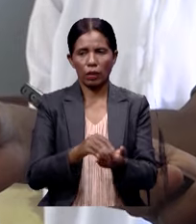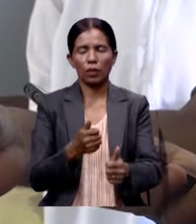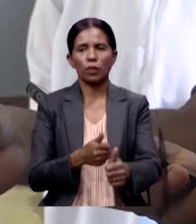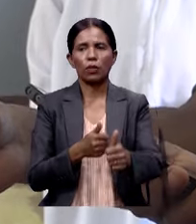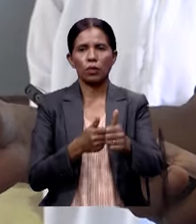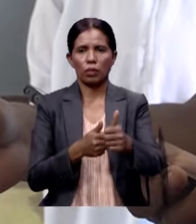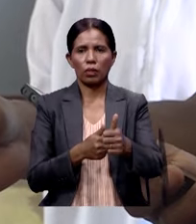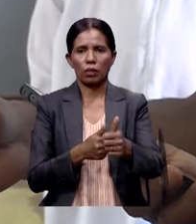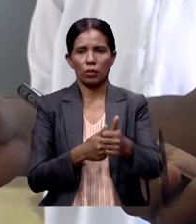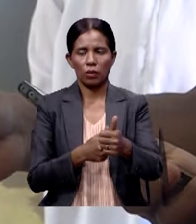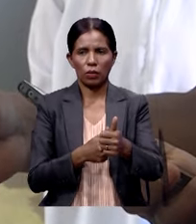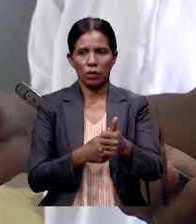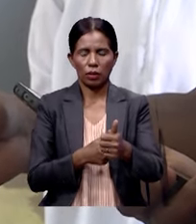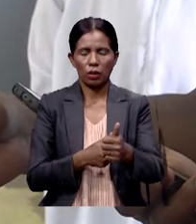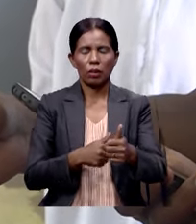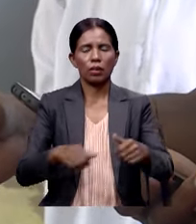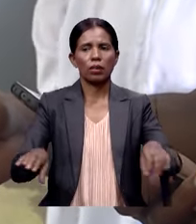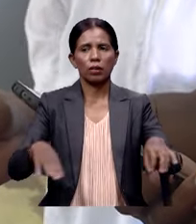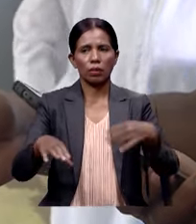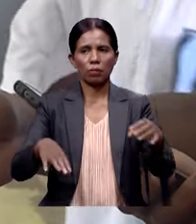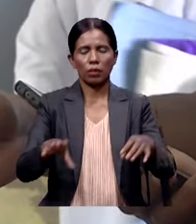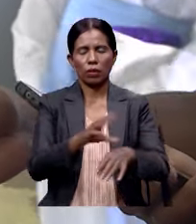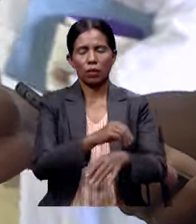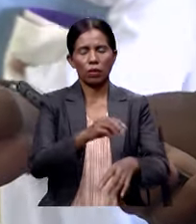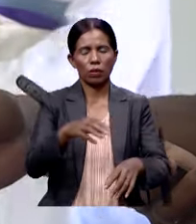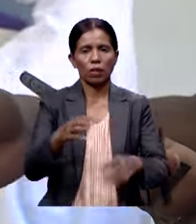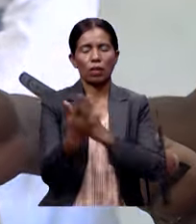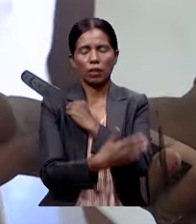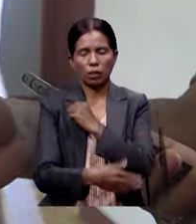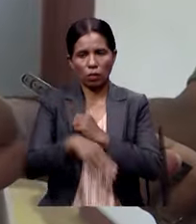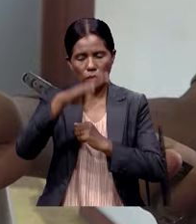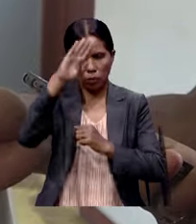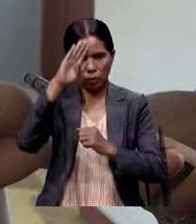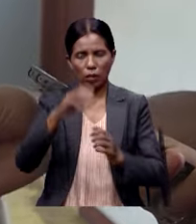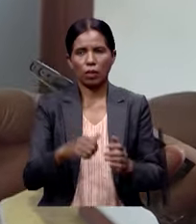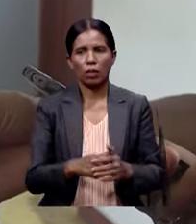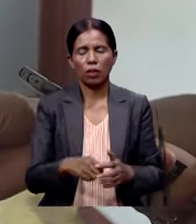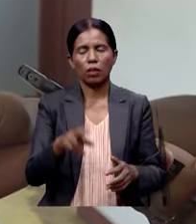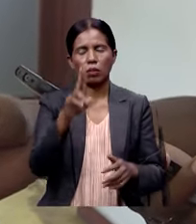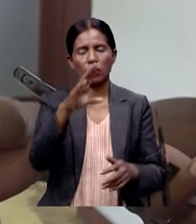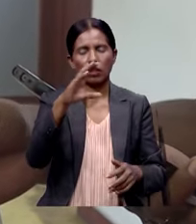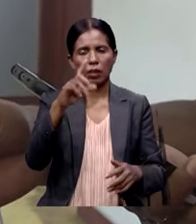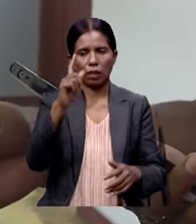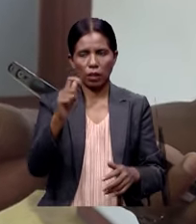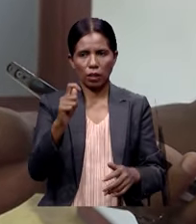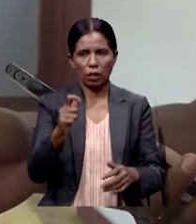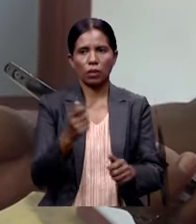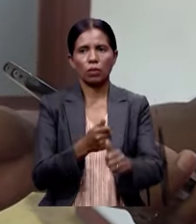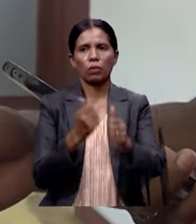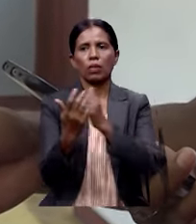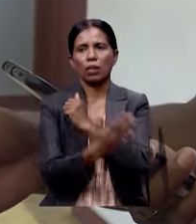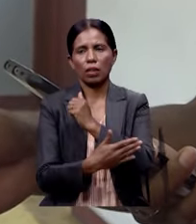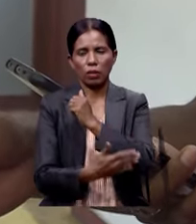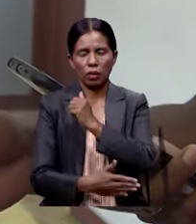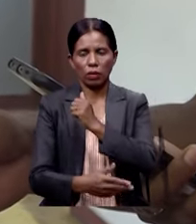tuir sistema kubanu nini kuban nian i UCT nian la tuir nasaun sira vizinho